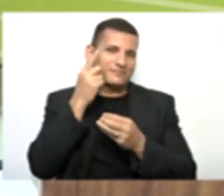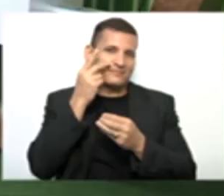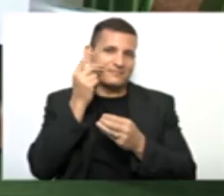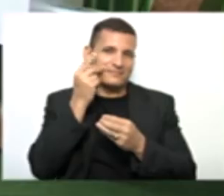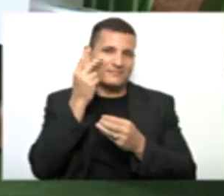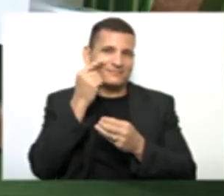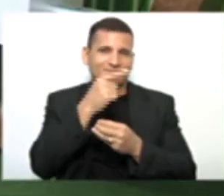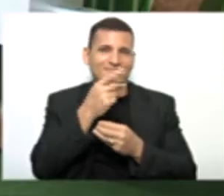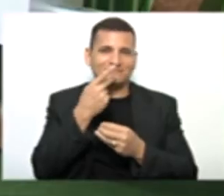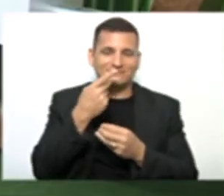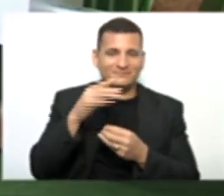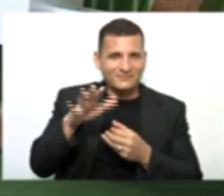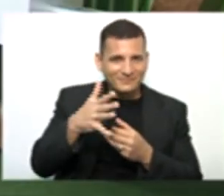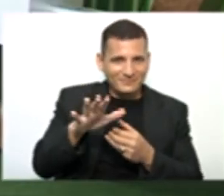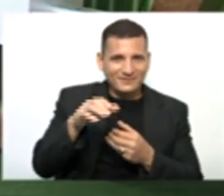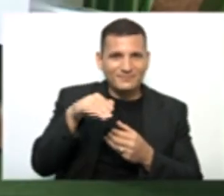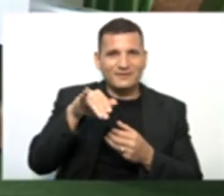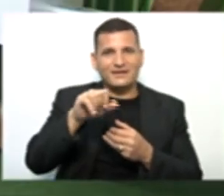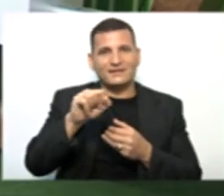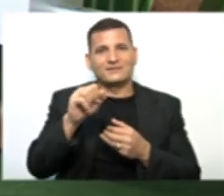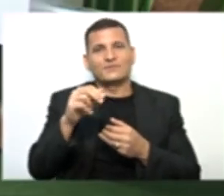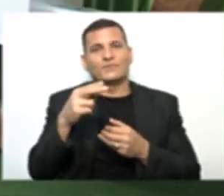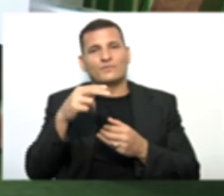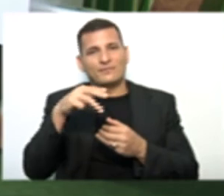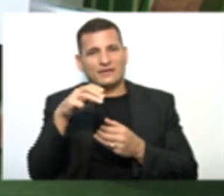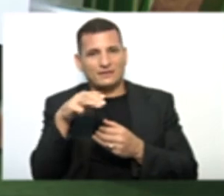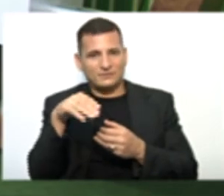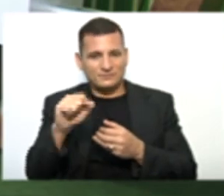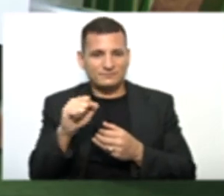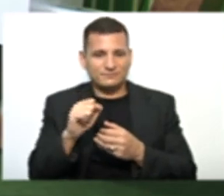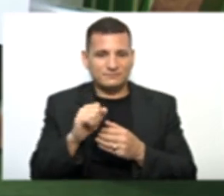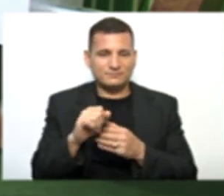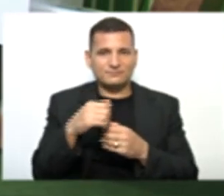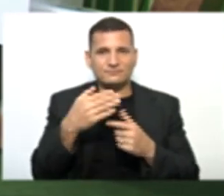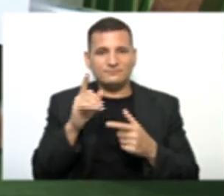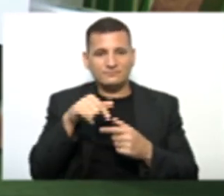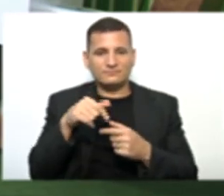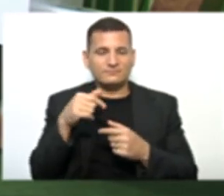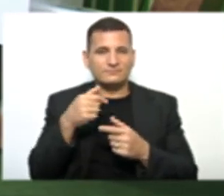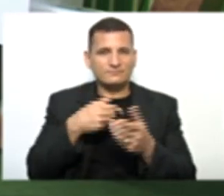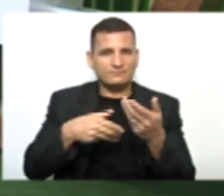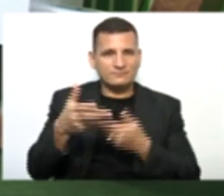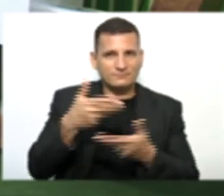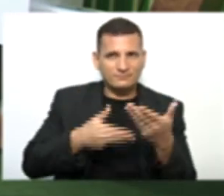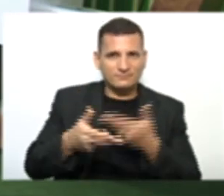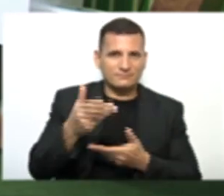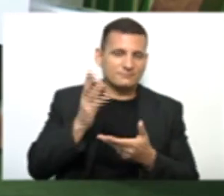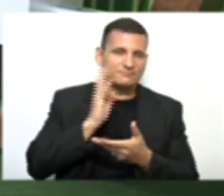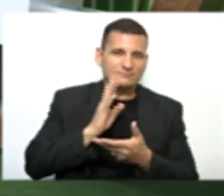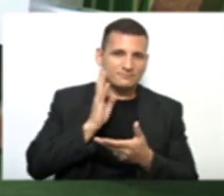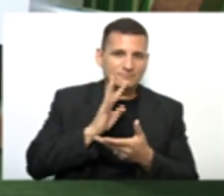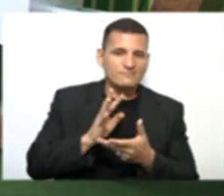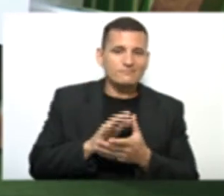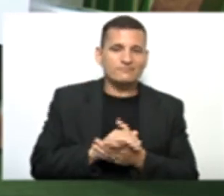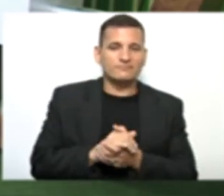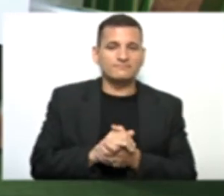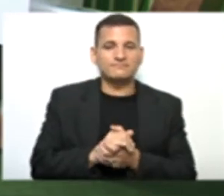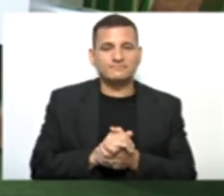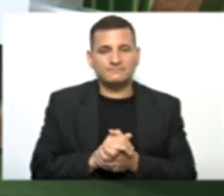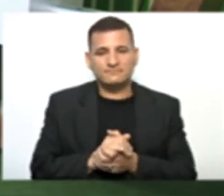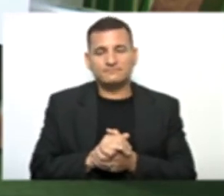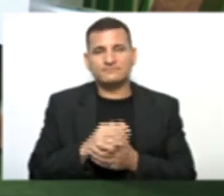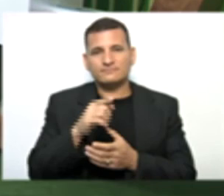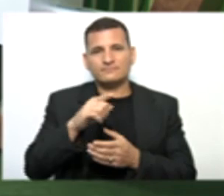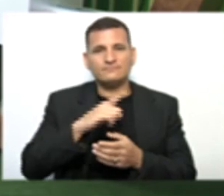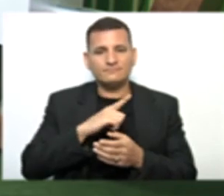Ceará, com certeza. E assim, é uma interação bem legal e que vem